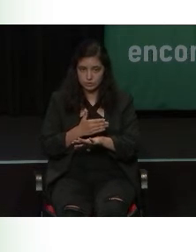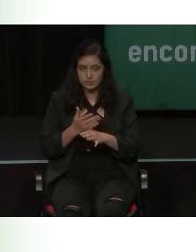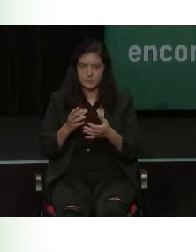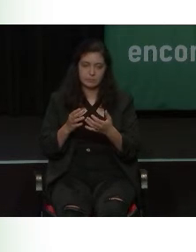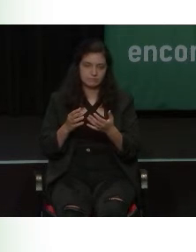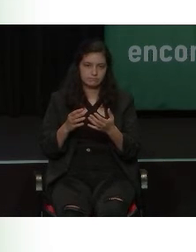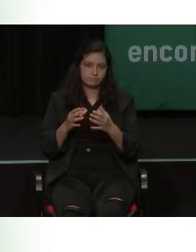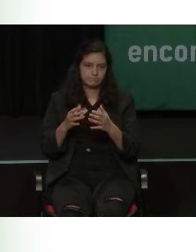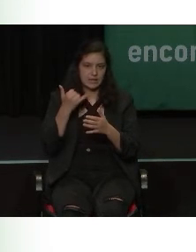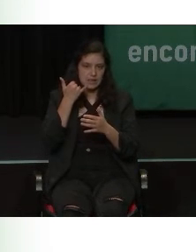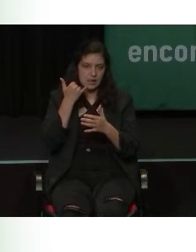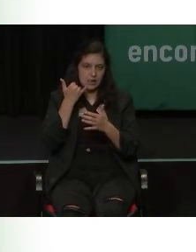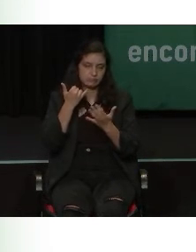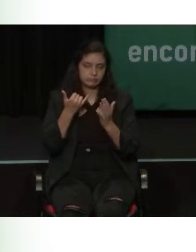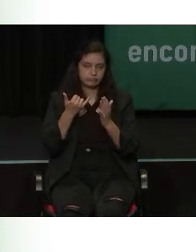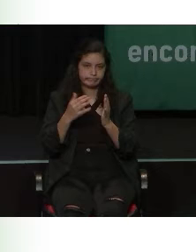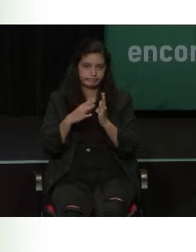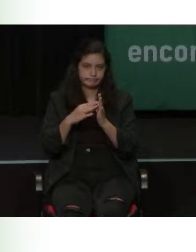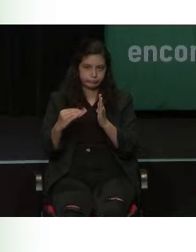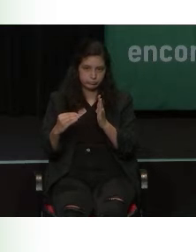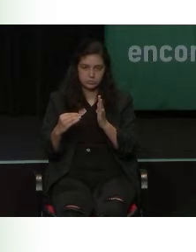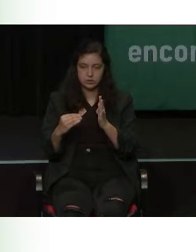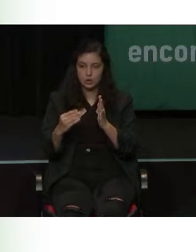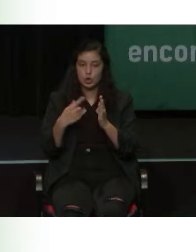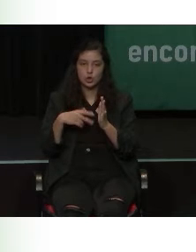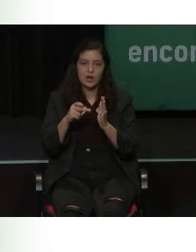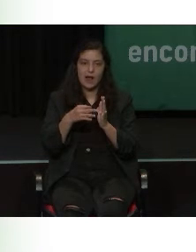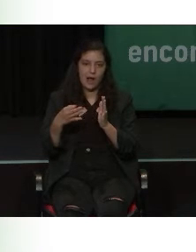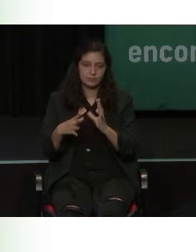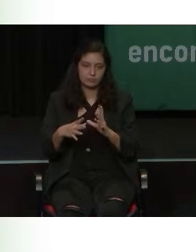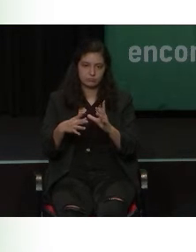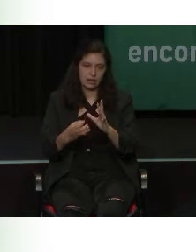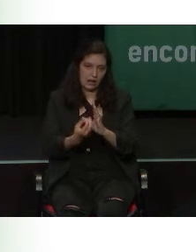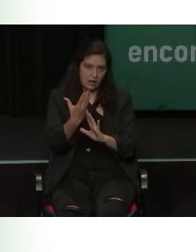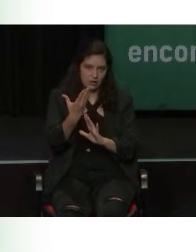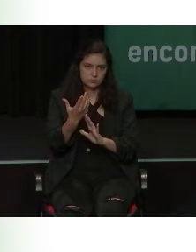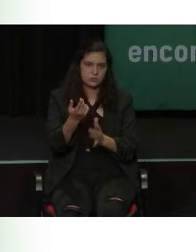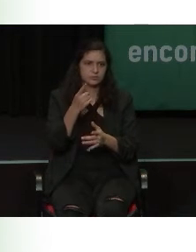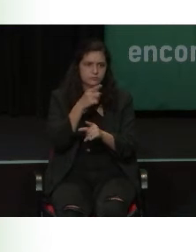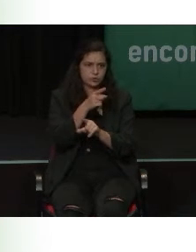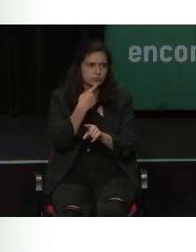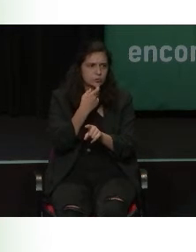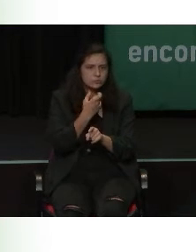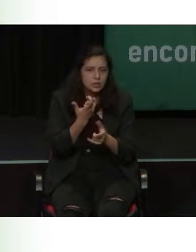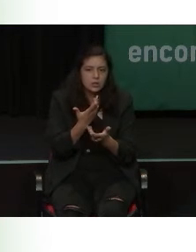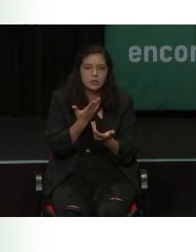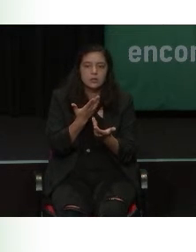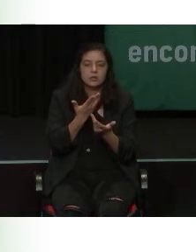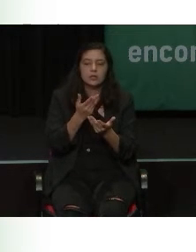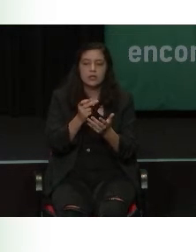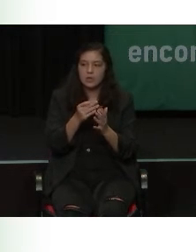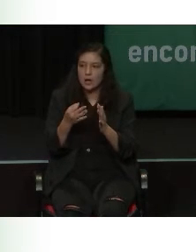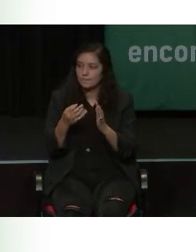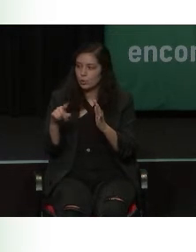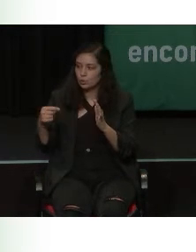smartphone. Portanto, in a no fundo, nós smartphone. vamos, So we estamos a are desenvolver uma app developing an e app. perguntarão, está bem, an então, app. e não tendo tido